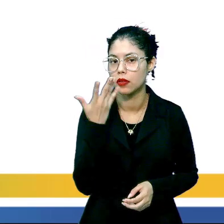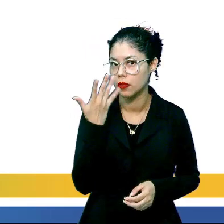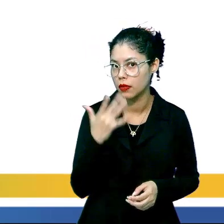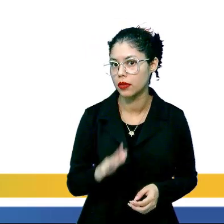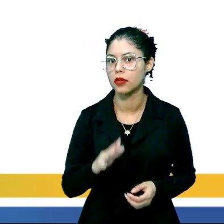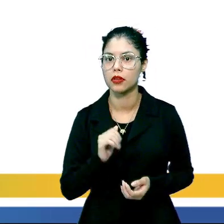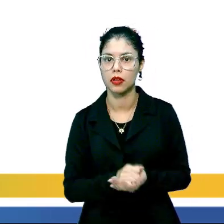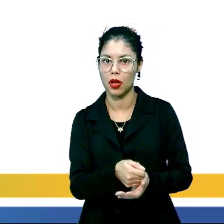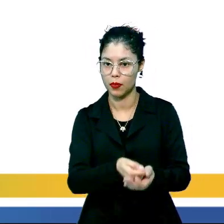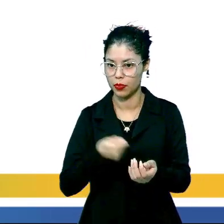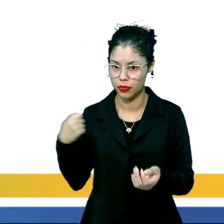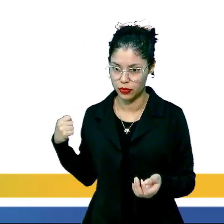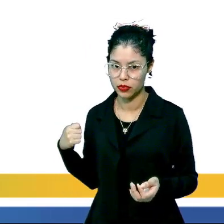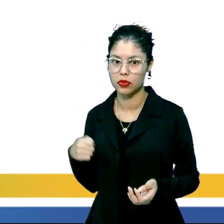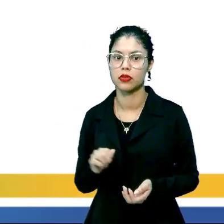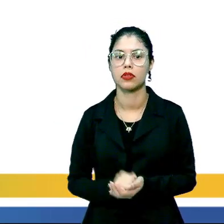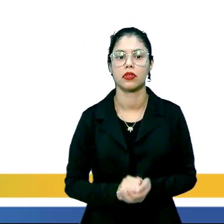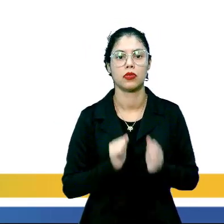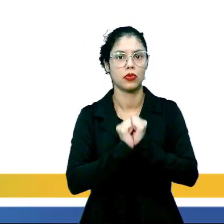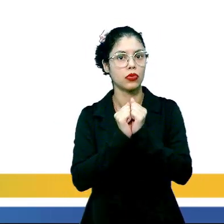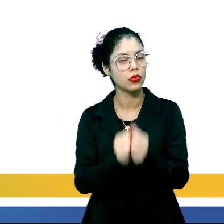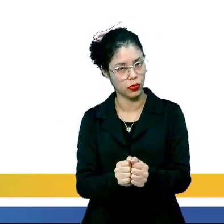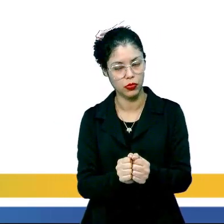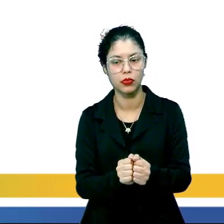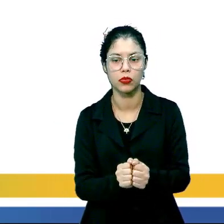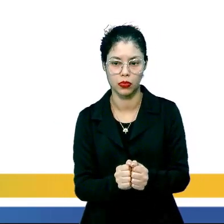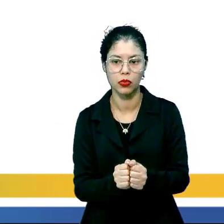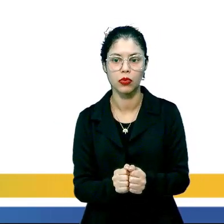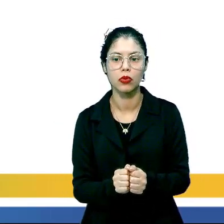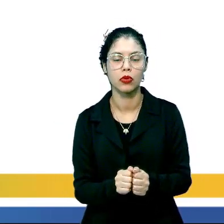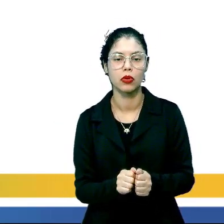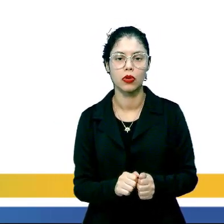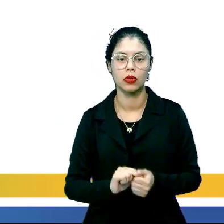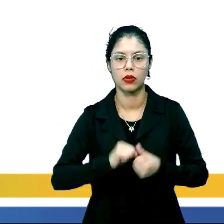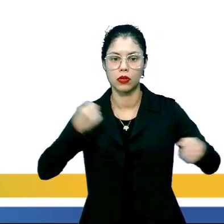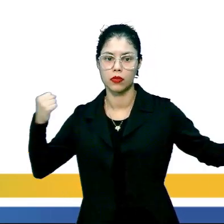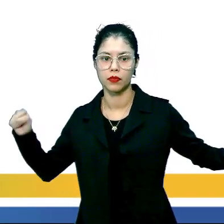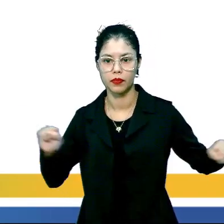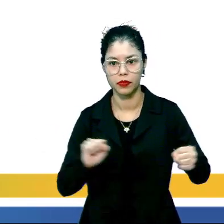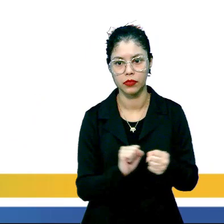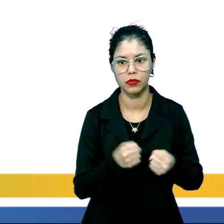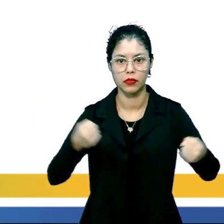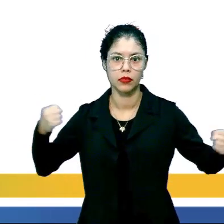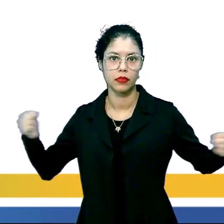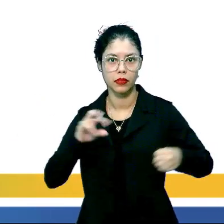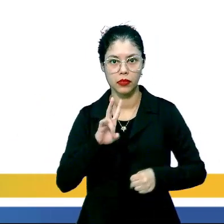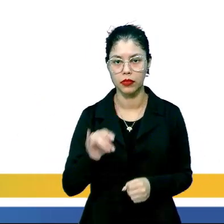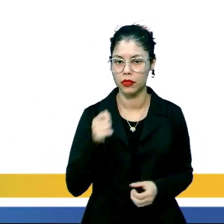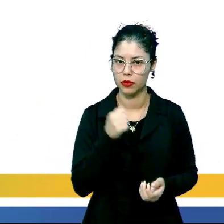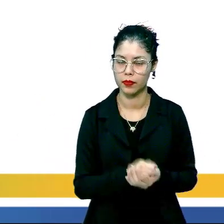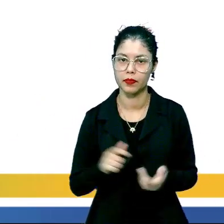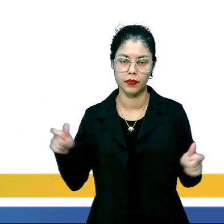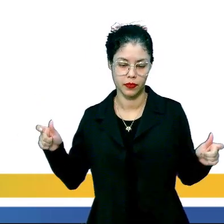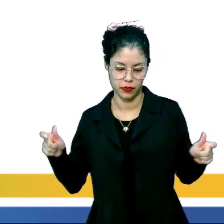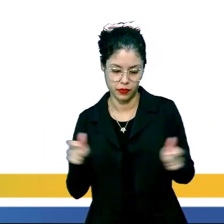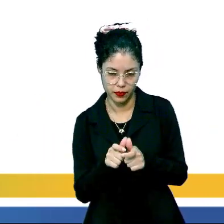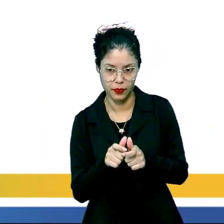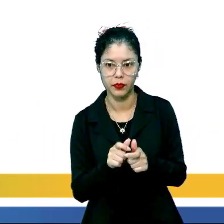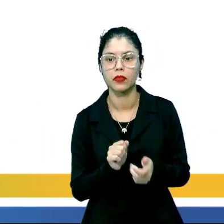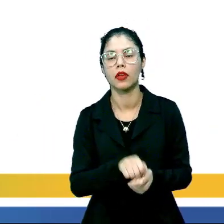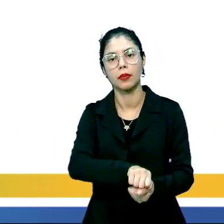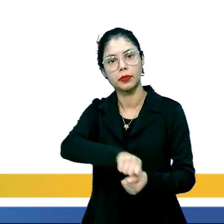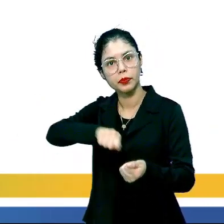criança puxa o carrinho para trás, né? Tem uma mola ali dentro dele, né? Que essa mola vai ser comprimida e ele